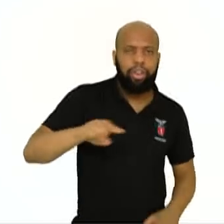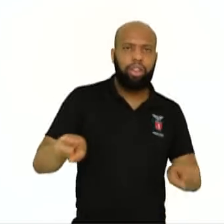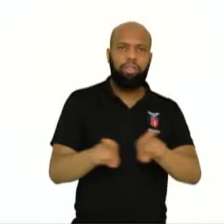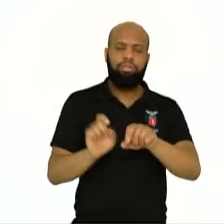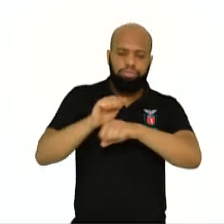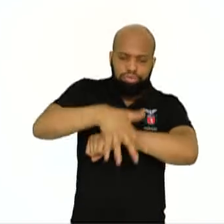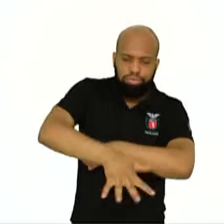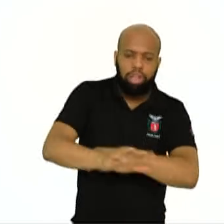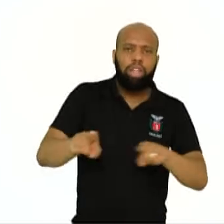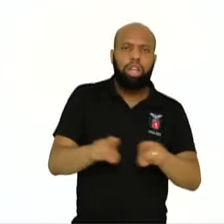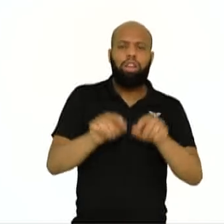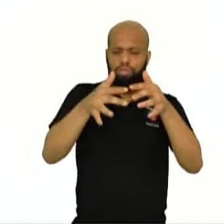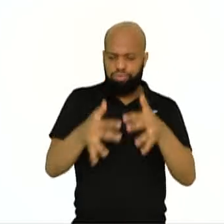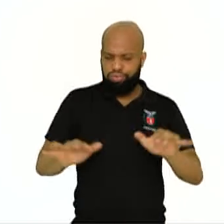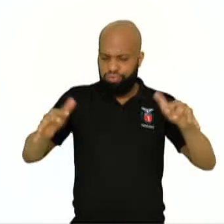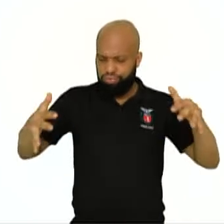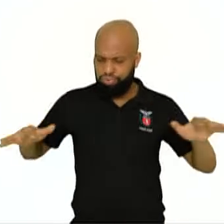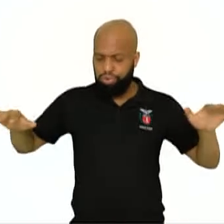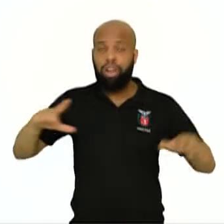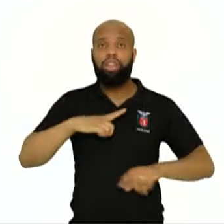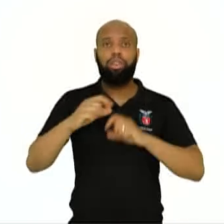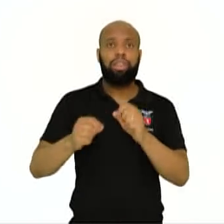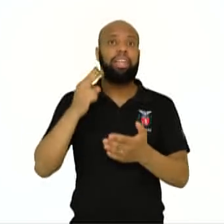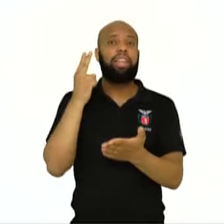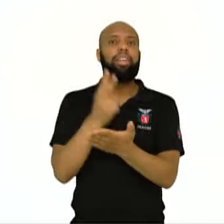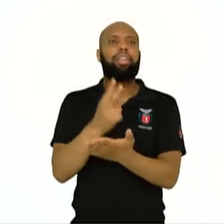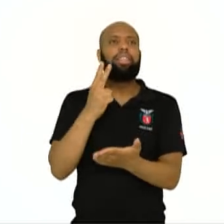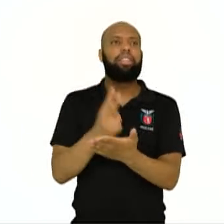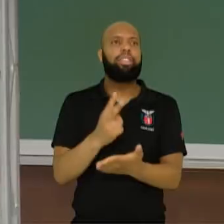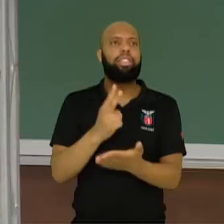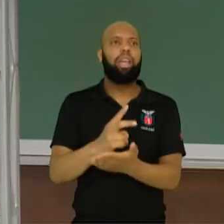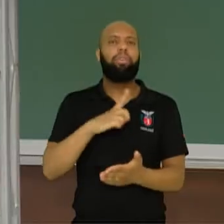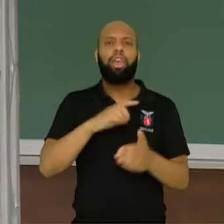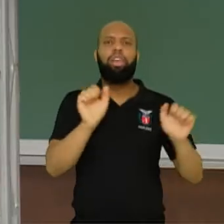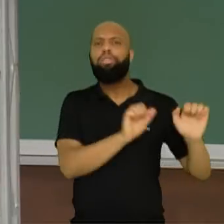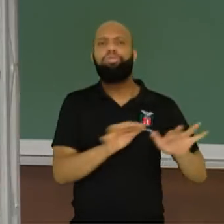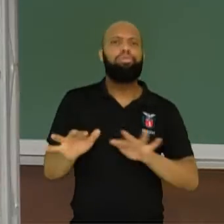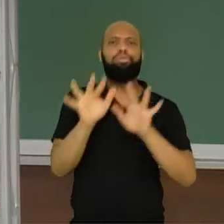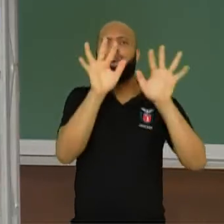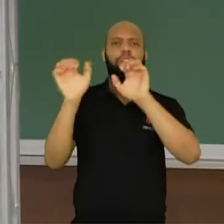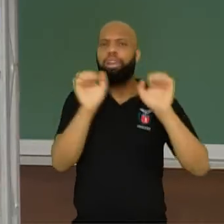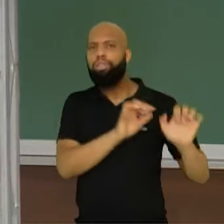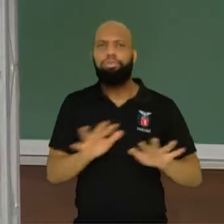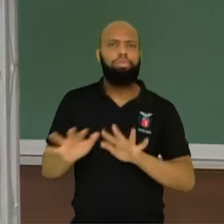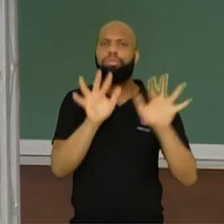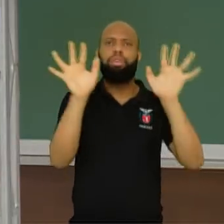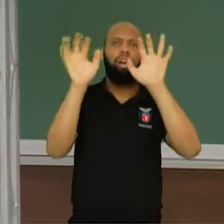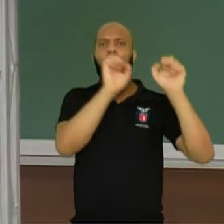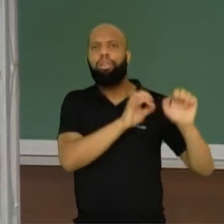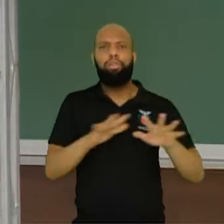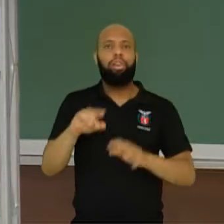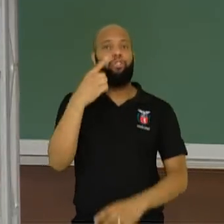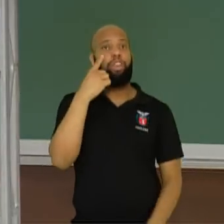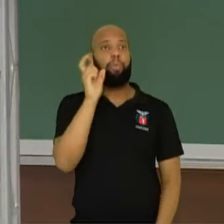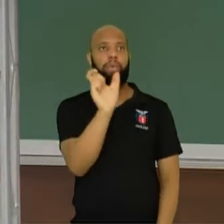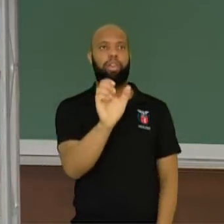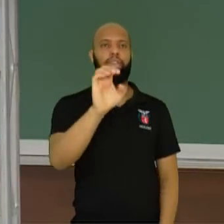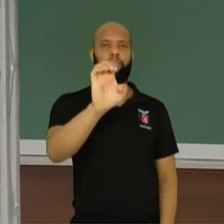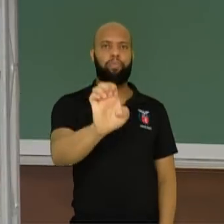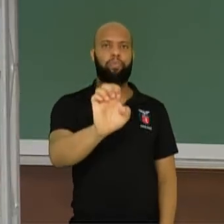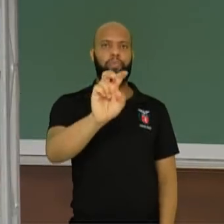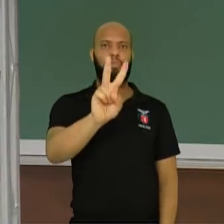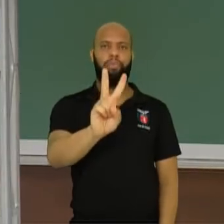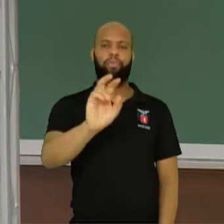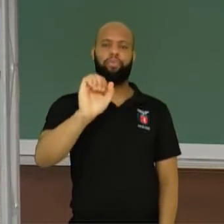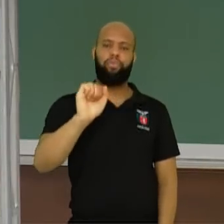Fabiano perguntou por que chamamos de água doce a água dos rios, dos lagos e das lagoas. Um estudante